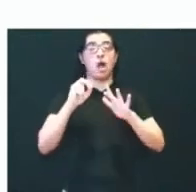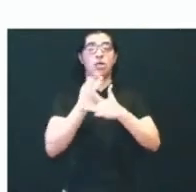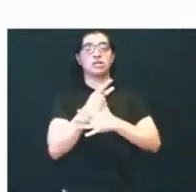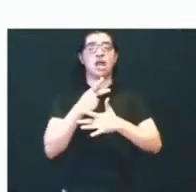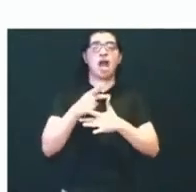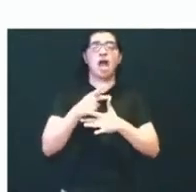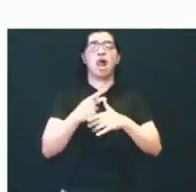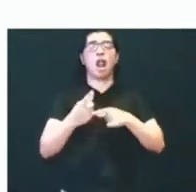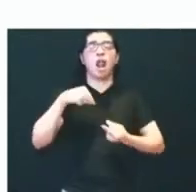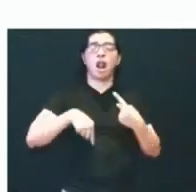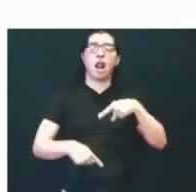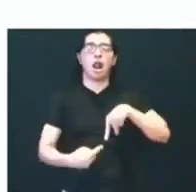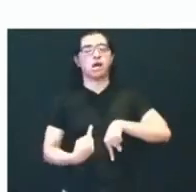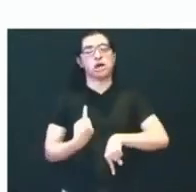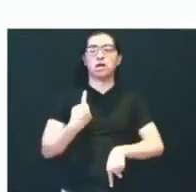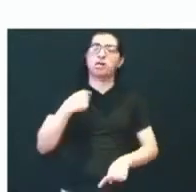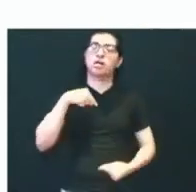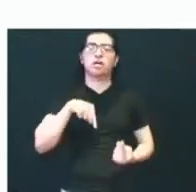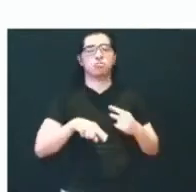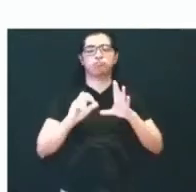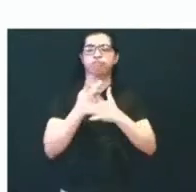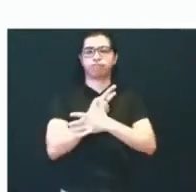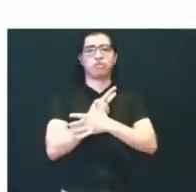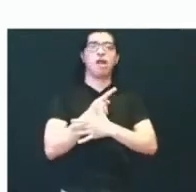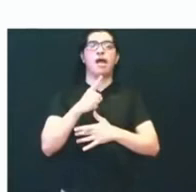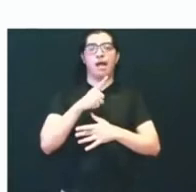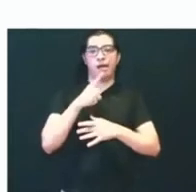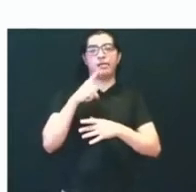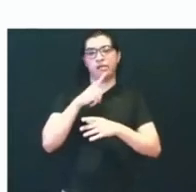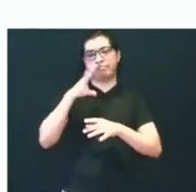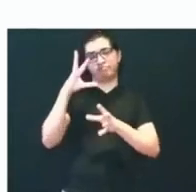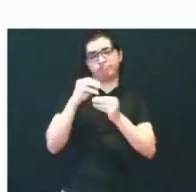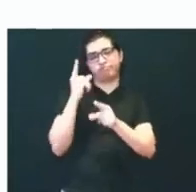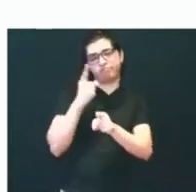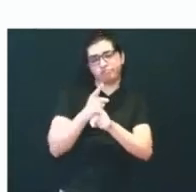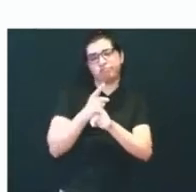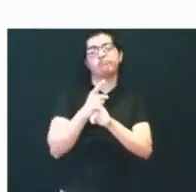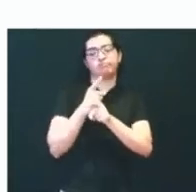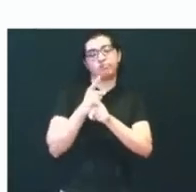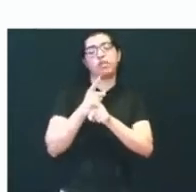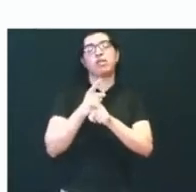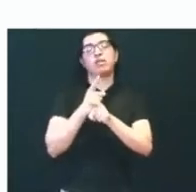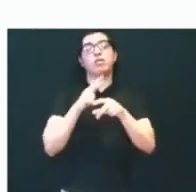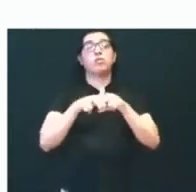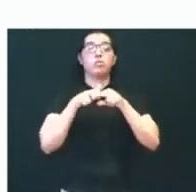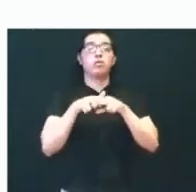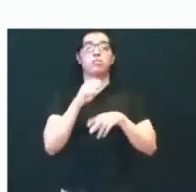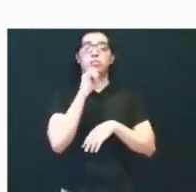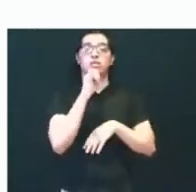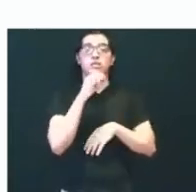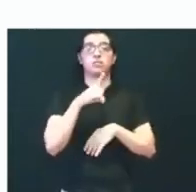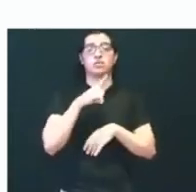nessa função normal, você vai ter os efeitos disso. Então, a gente tem uma